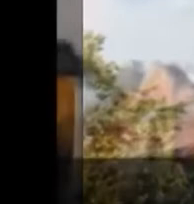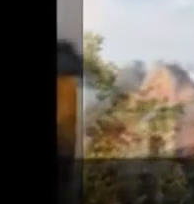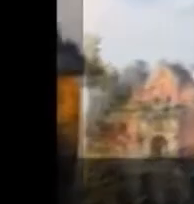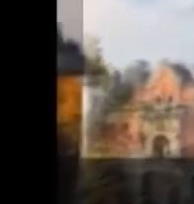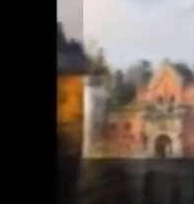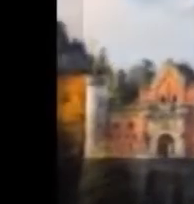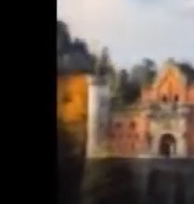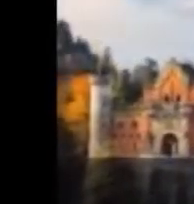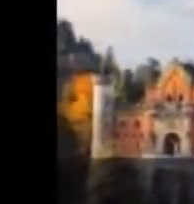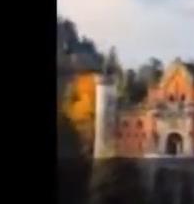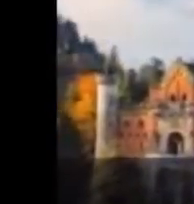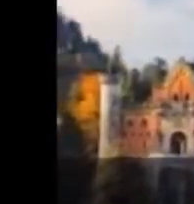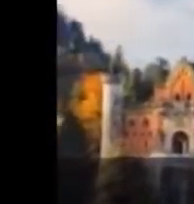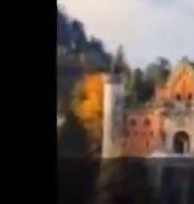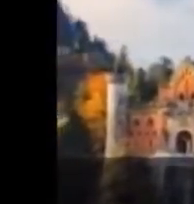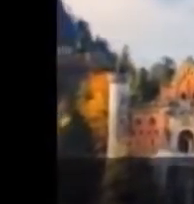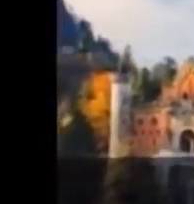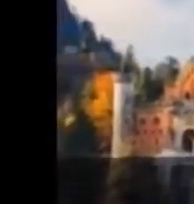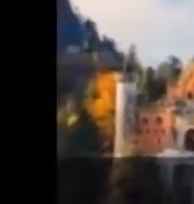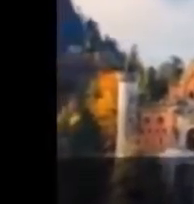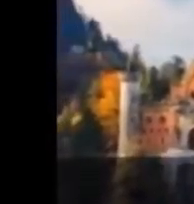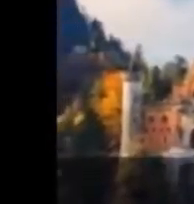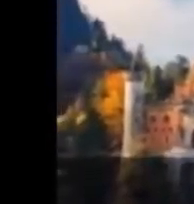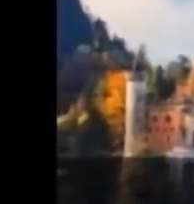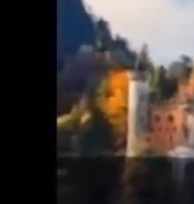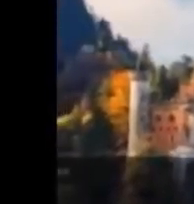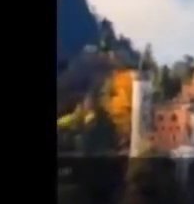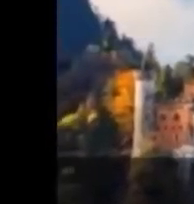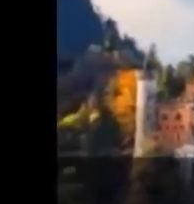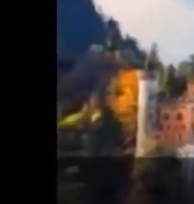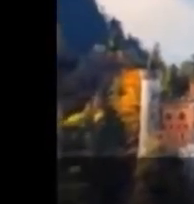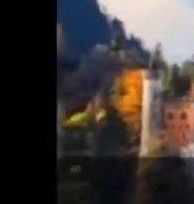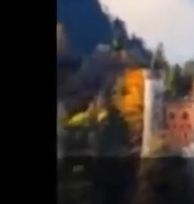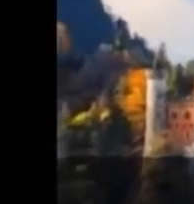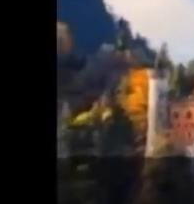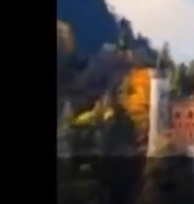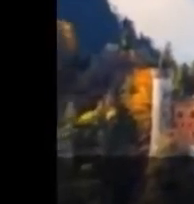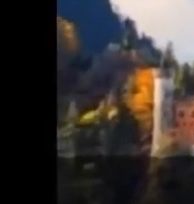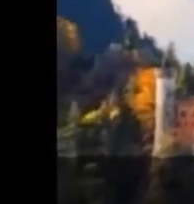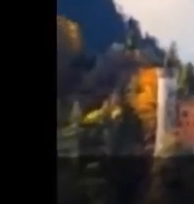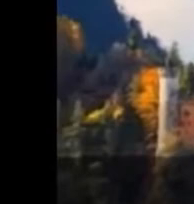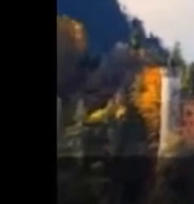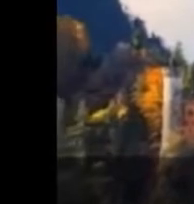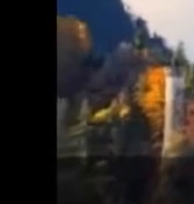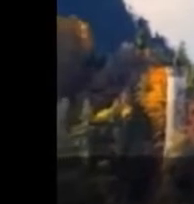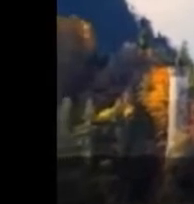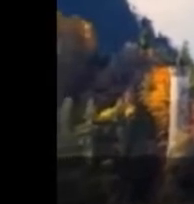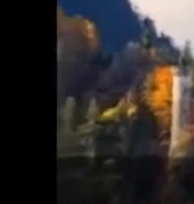Thank you.